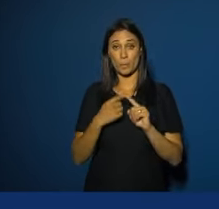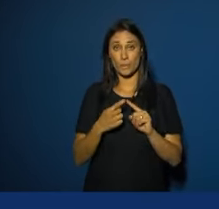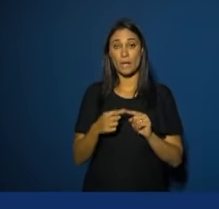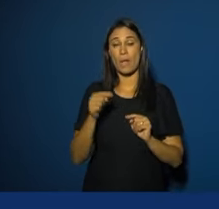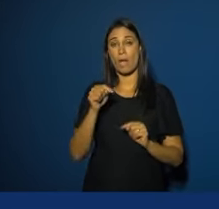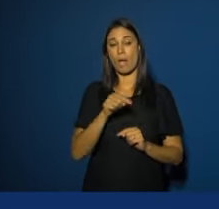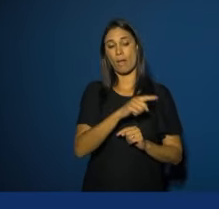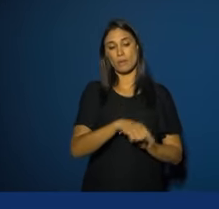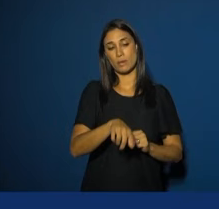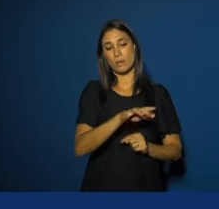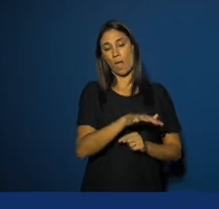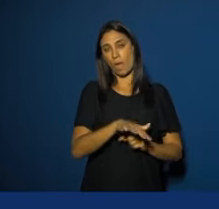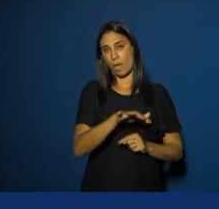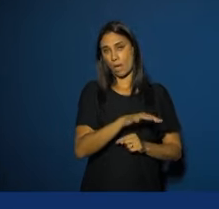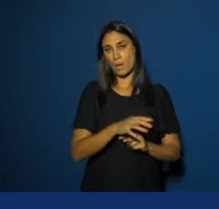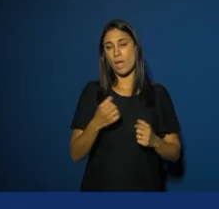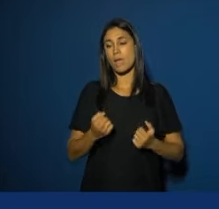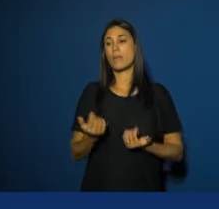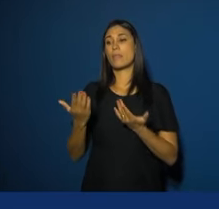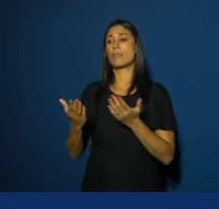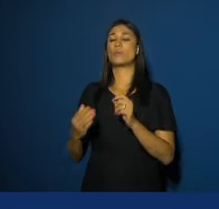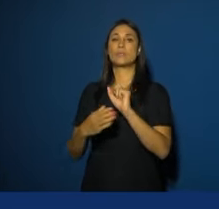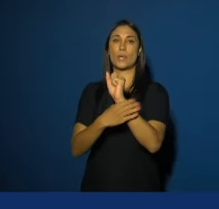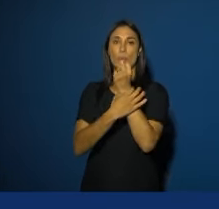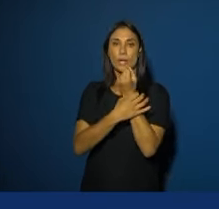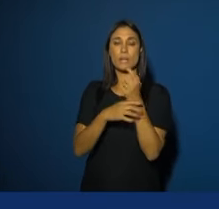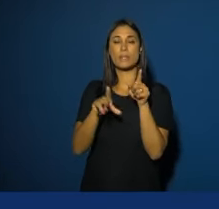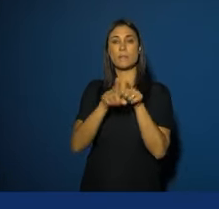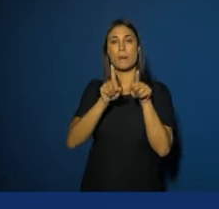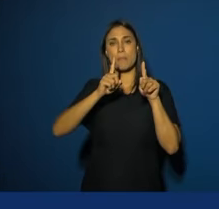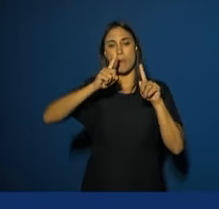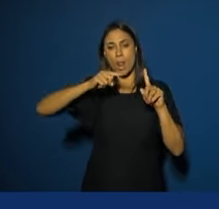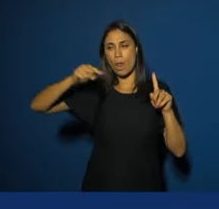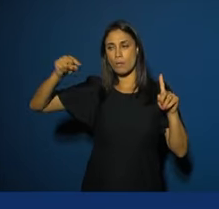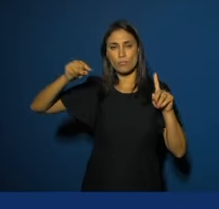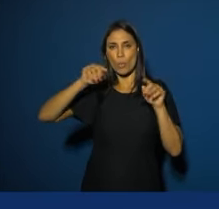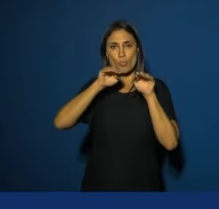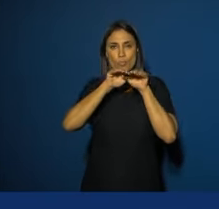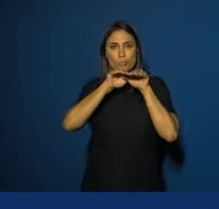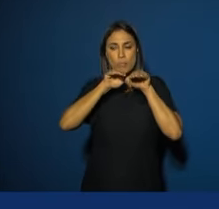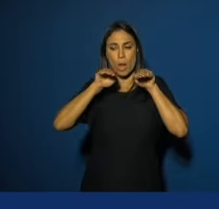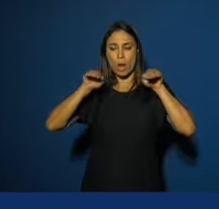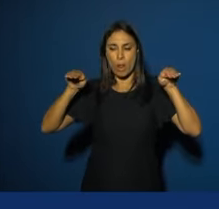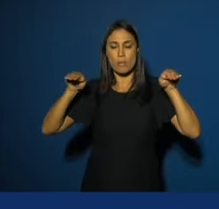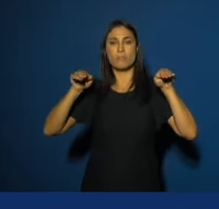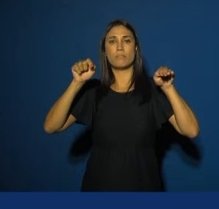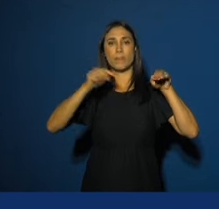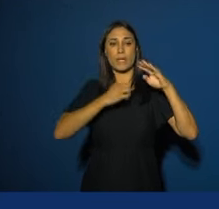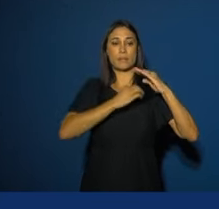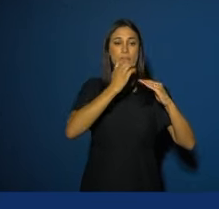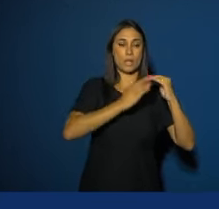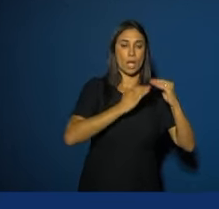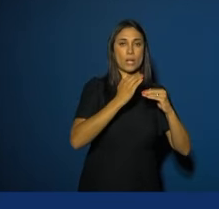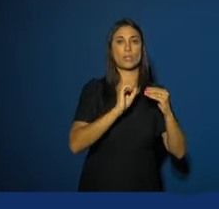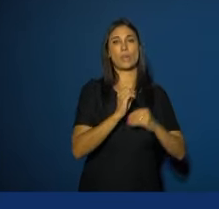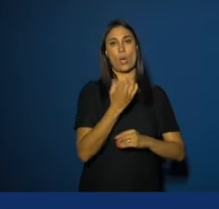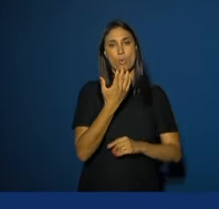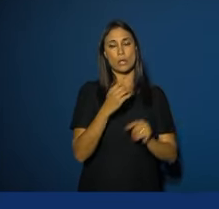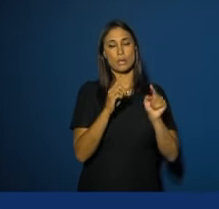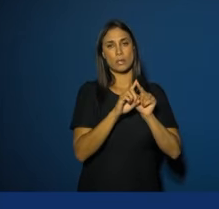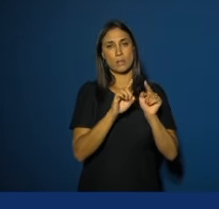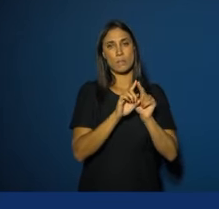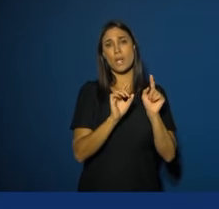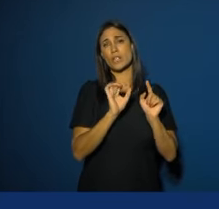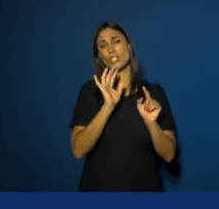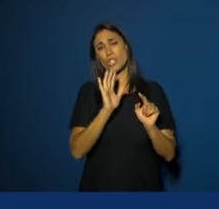São essas fontes que dão segurança e estabilidade para que as operações ocorram, uma